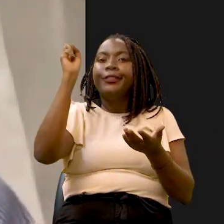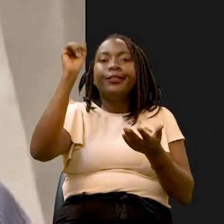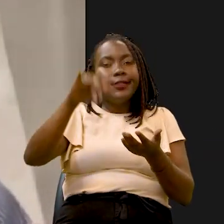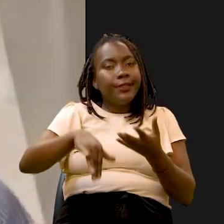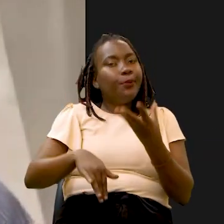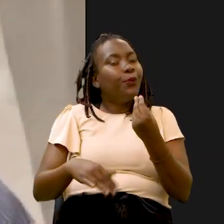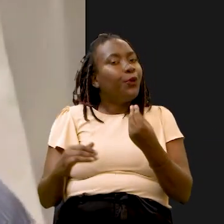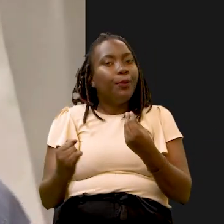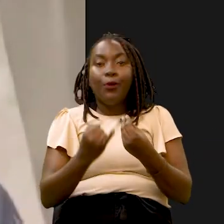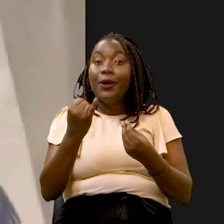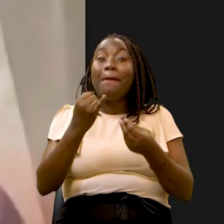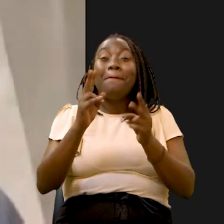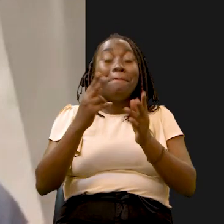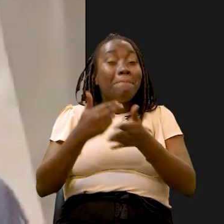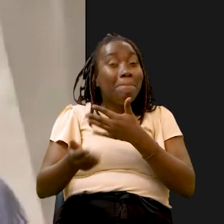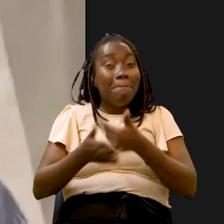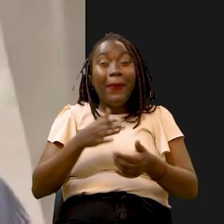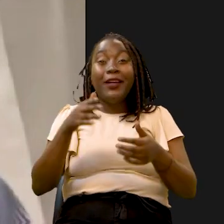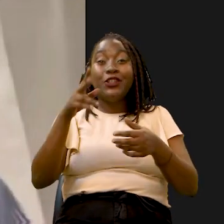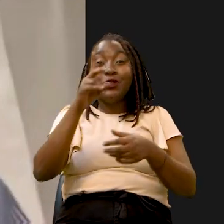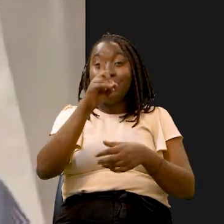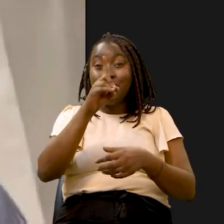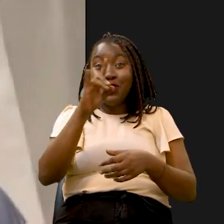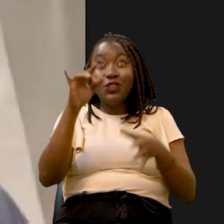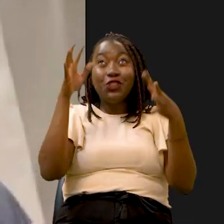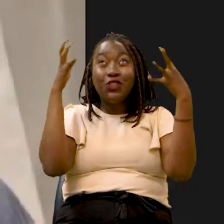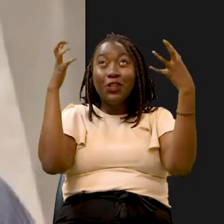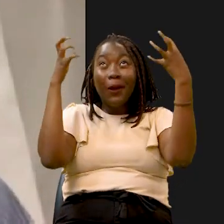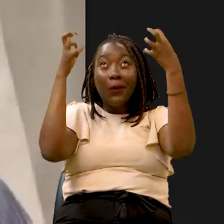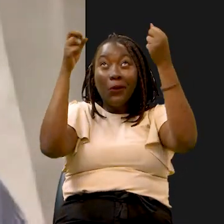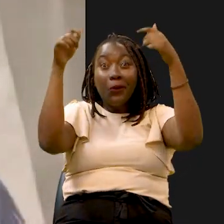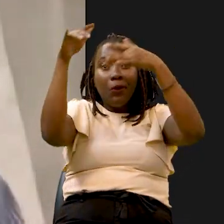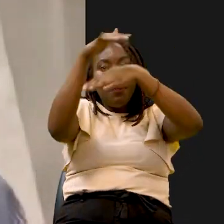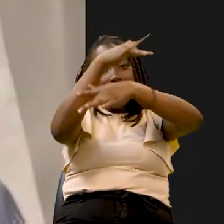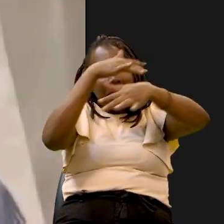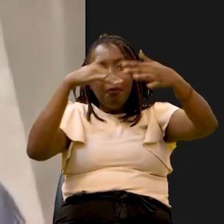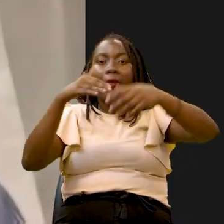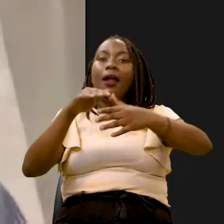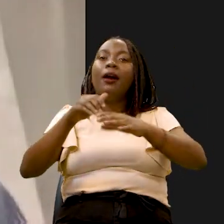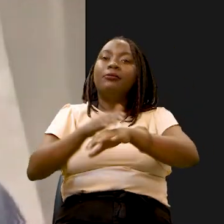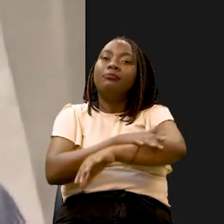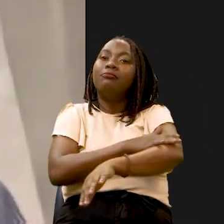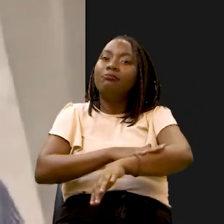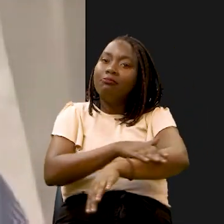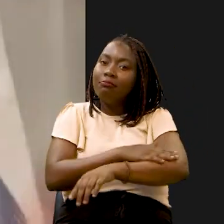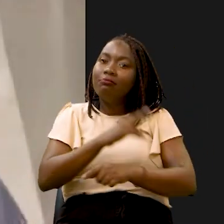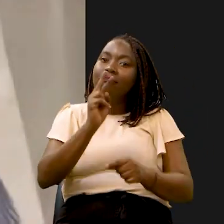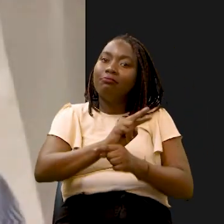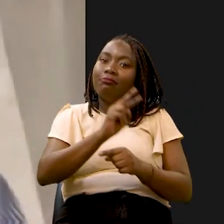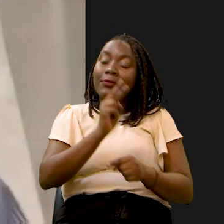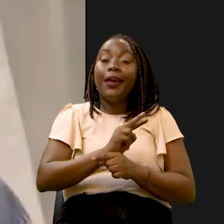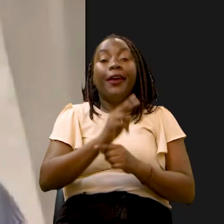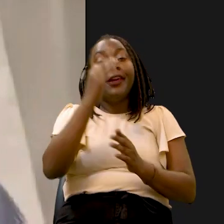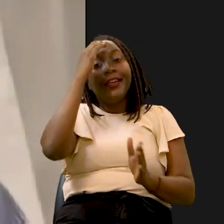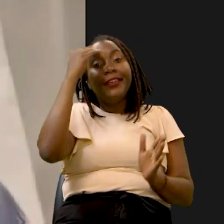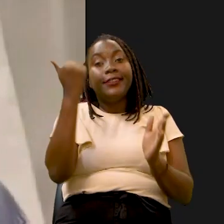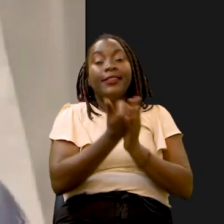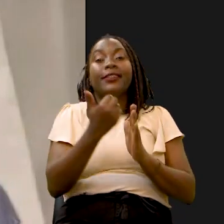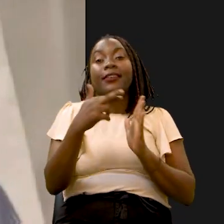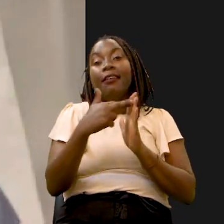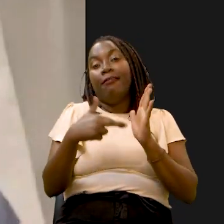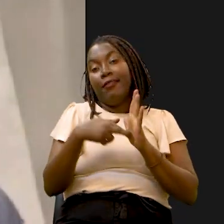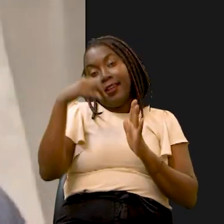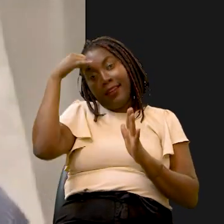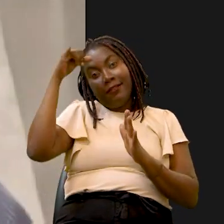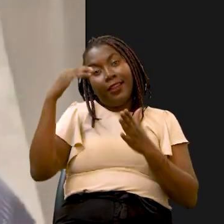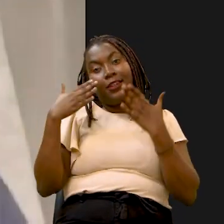sim muito importante, mesmo em dias nublados, se aplicar o protetor solar e seguir aquela regra, né,